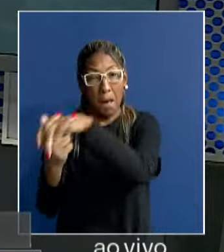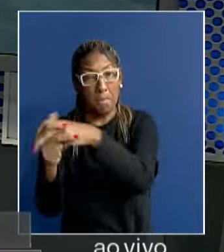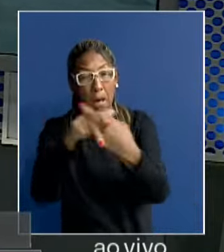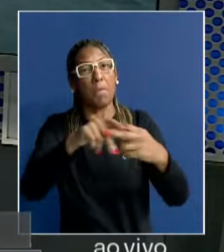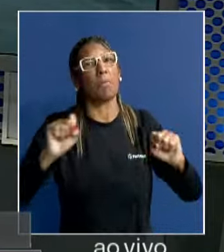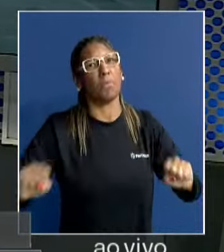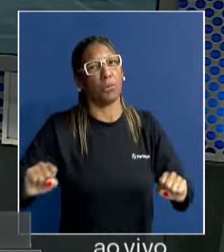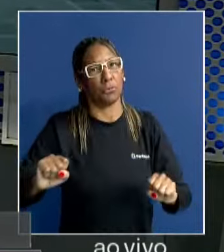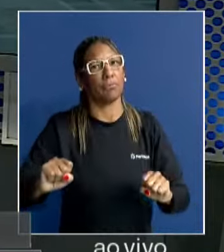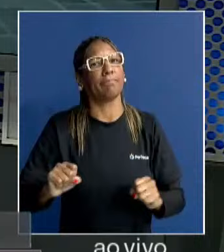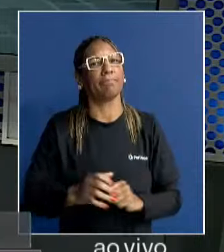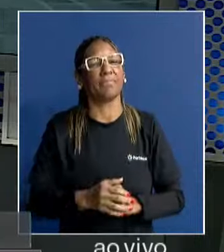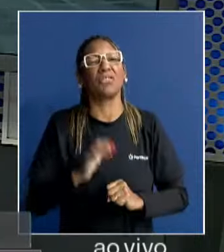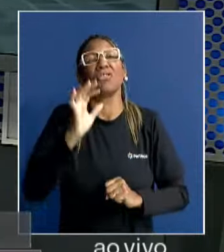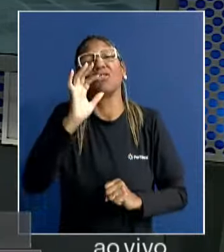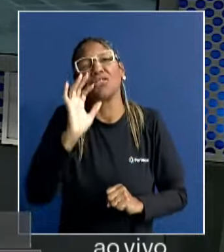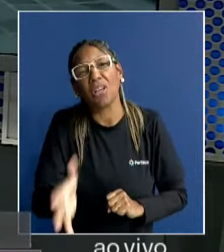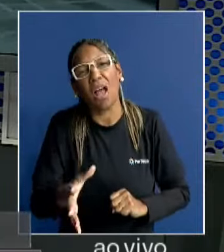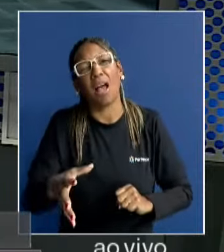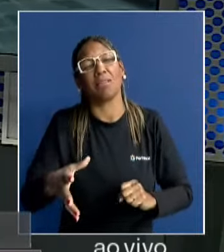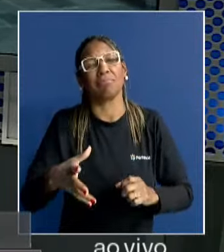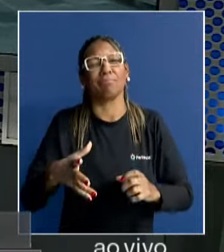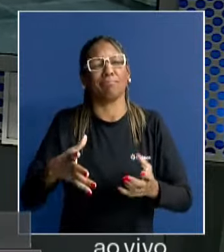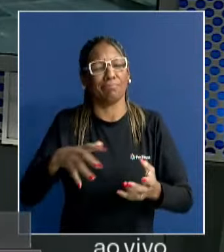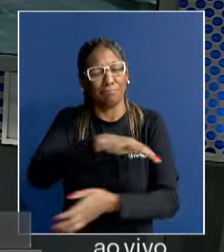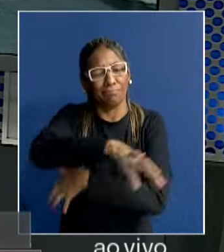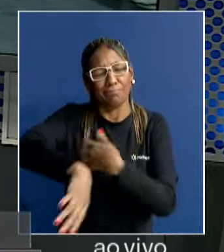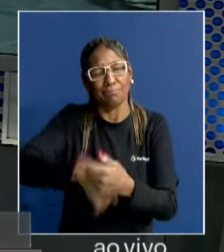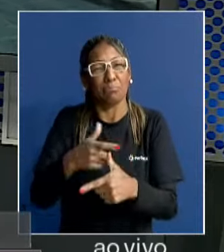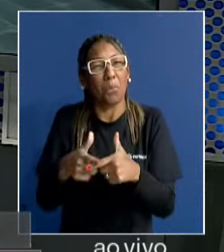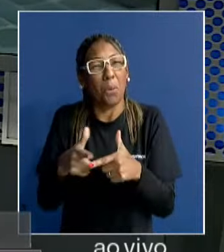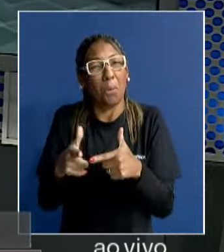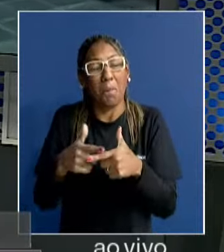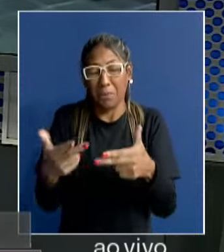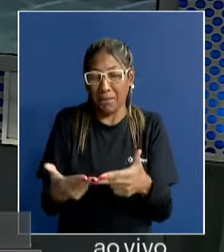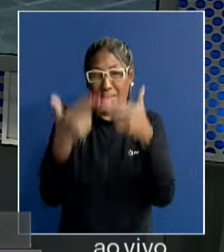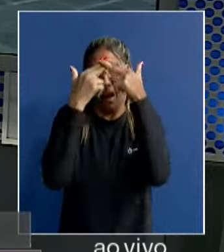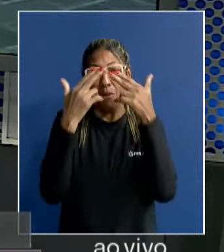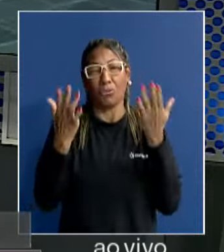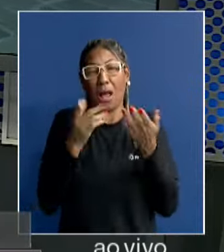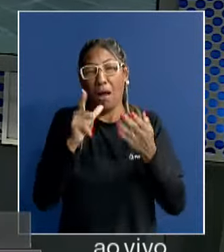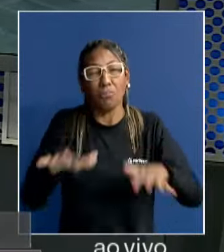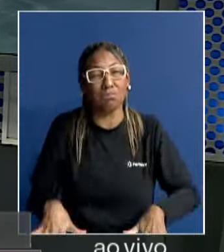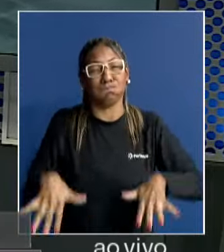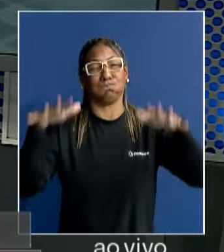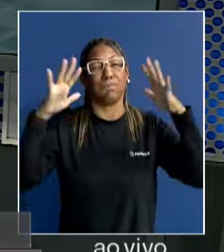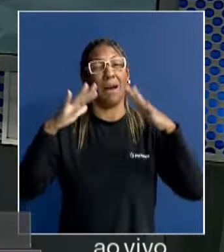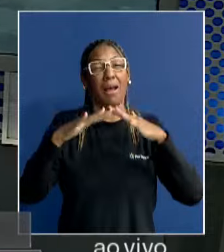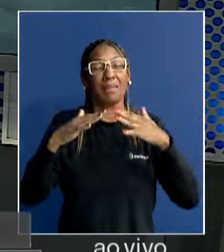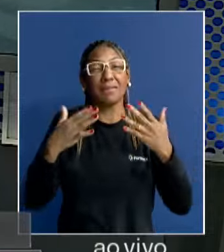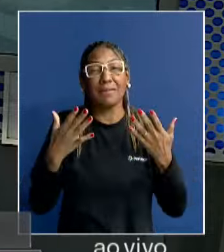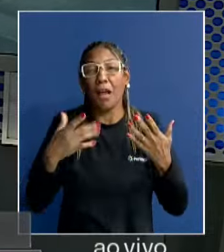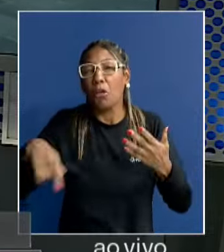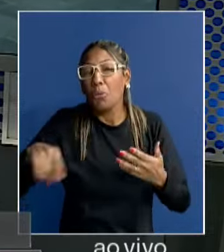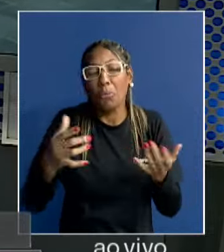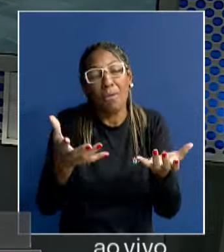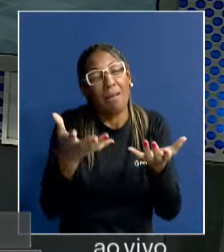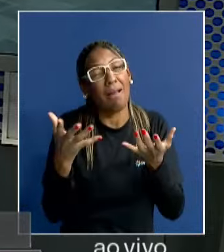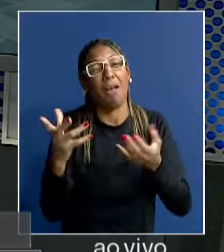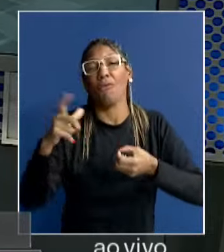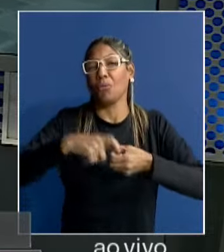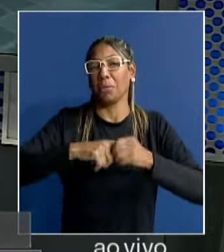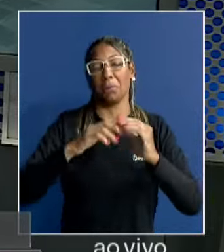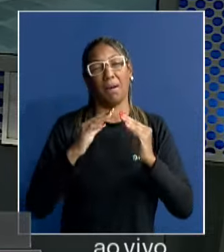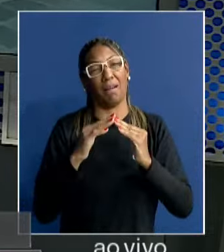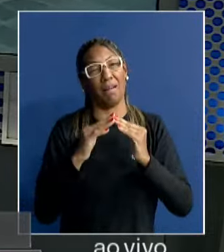né? Fora a tragédia que essas pessoas já estão aí vivendo esse trauma danado e, lógico, todo mundo quer voltar à normalidade, quer